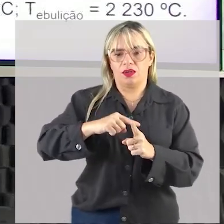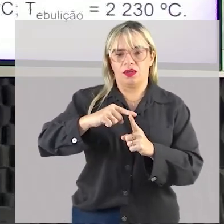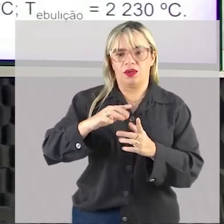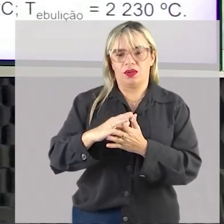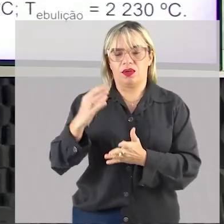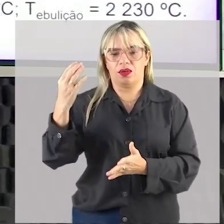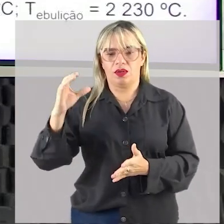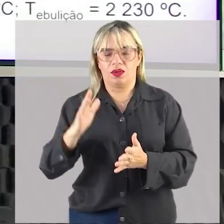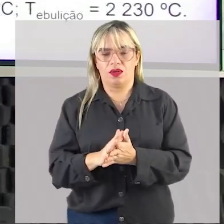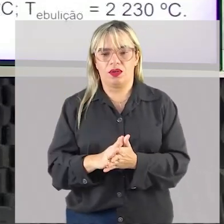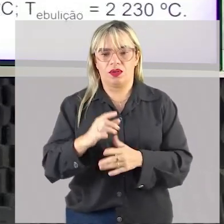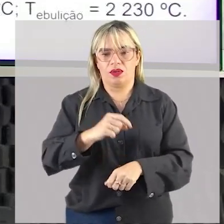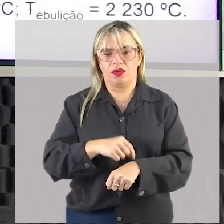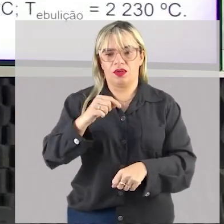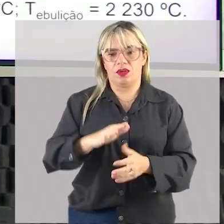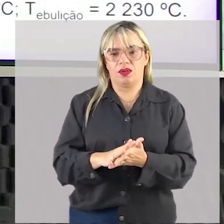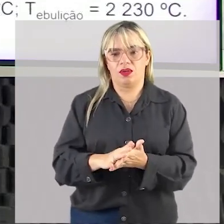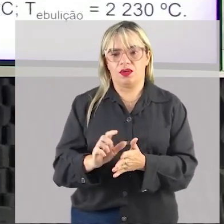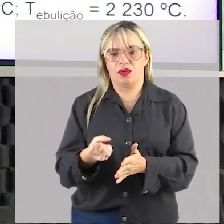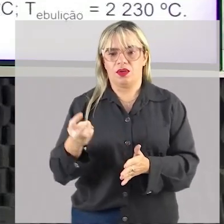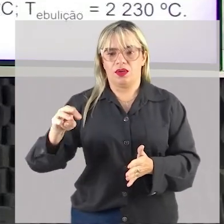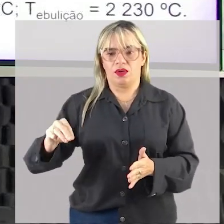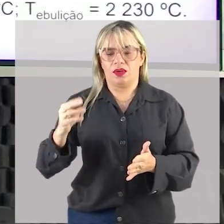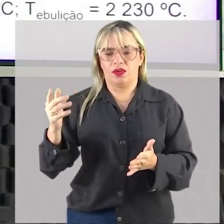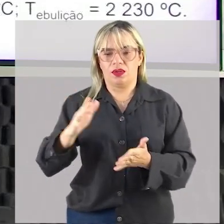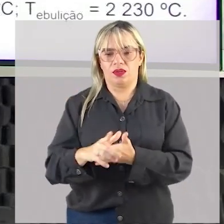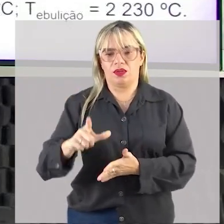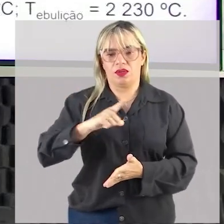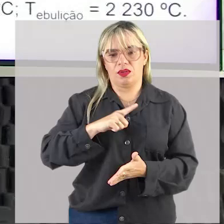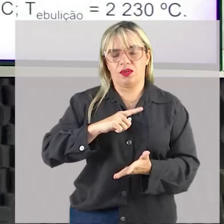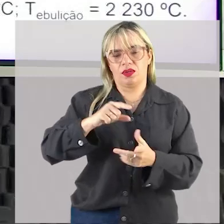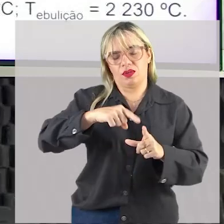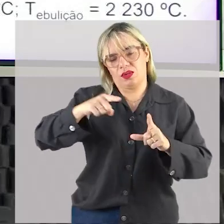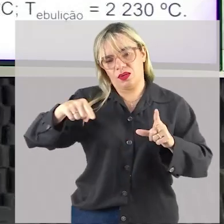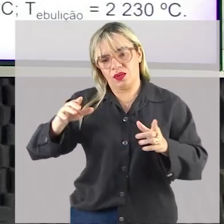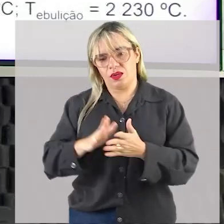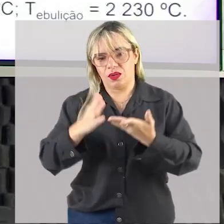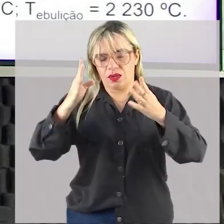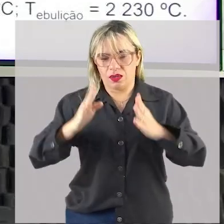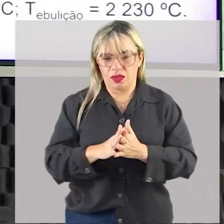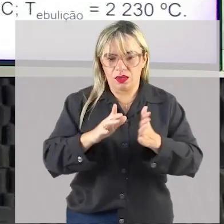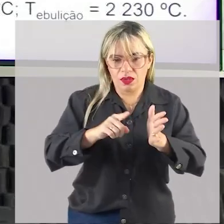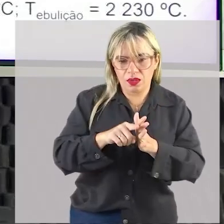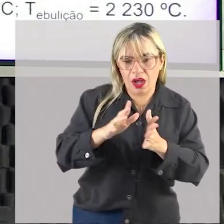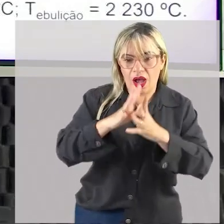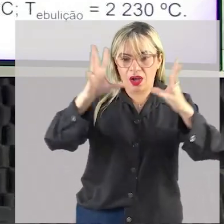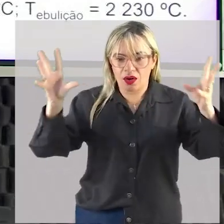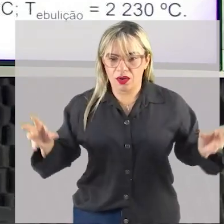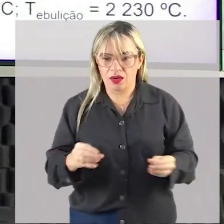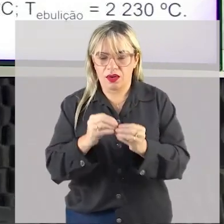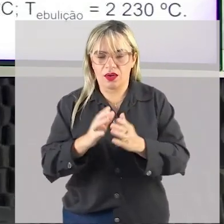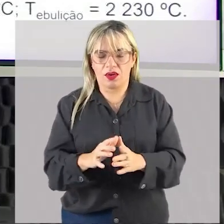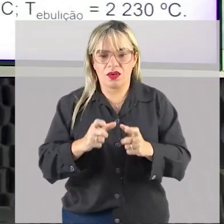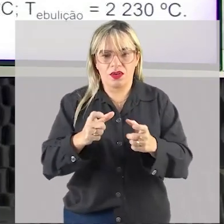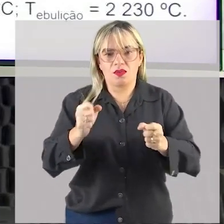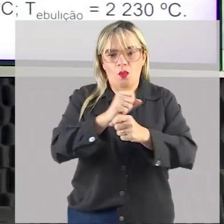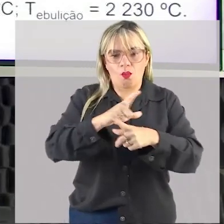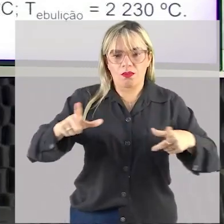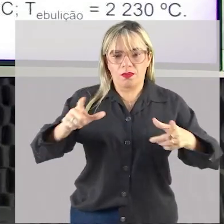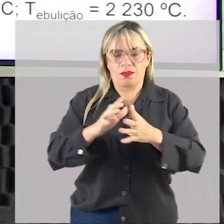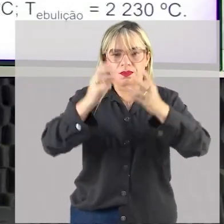Após a obtenção do gráfico, o analista concluiu que a amostra encontrava-se pura. Ó, deixa eu explicar uma coisa aqui muito